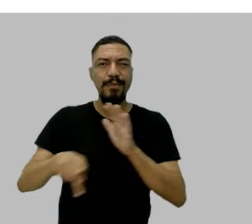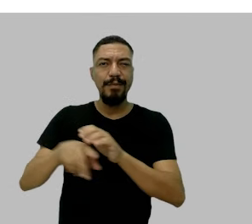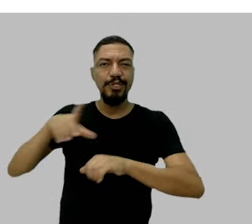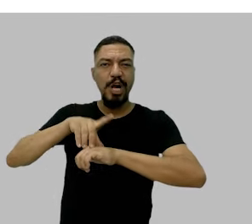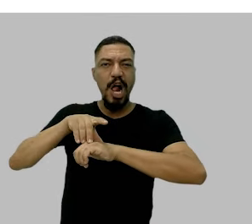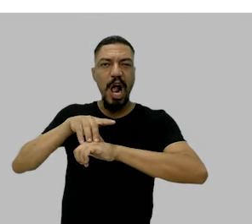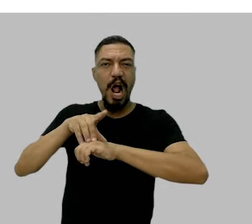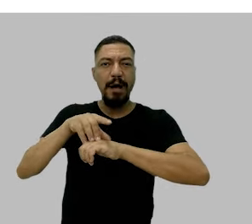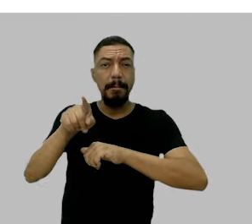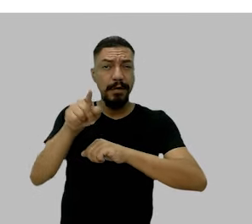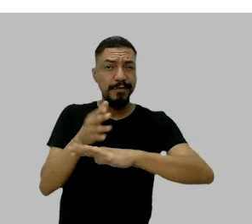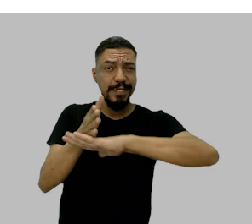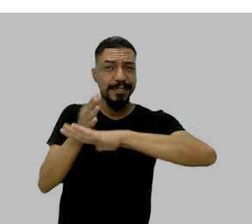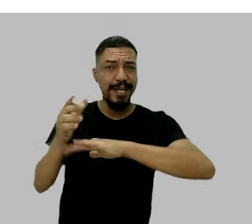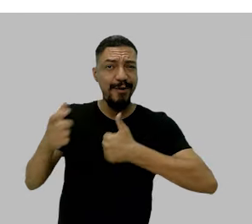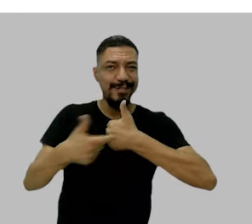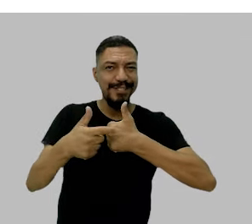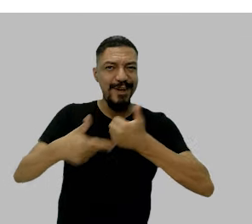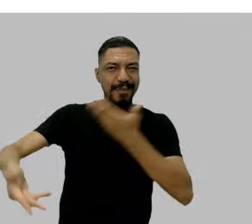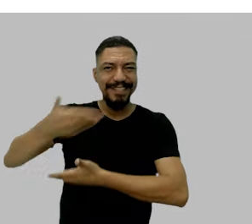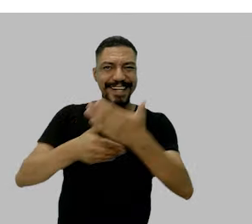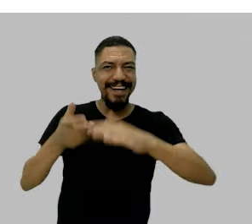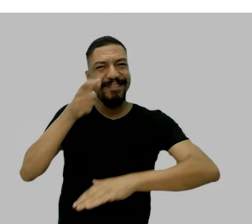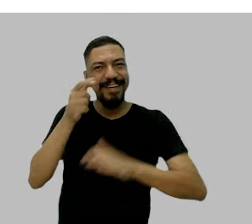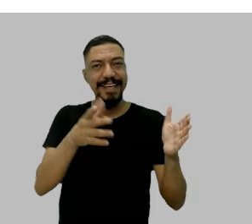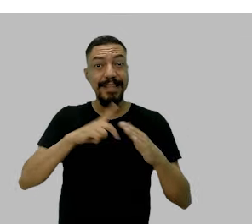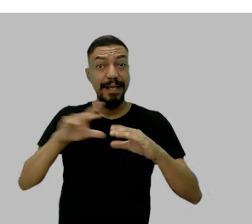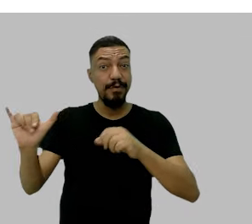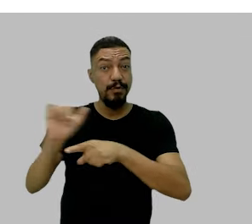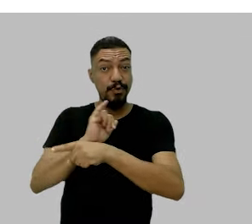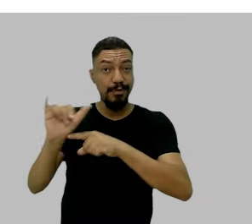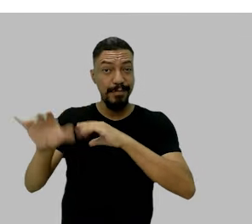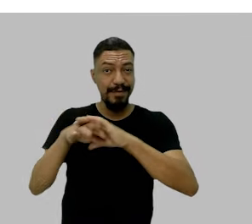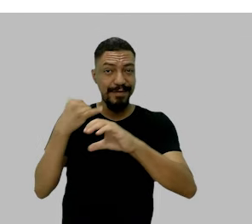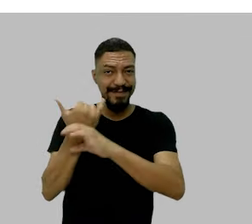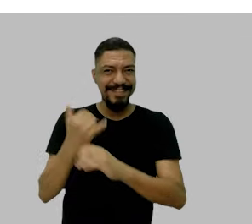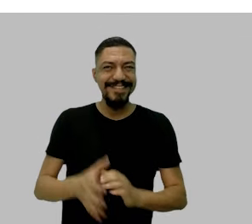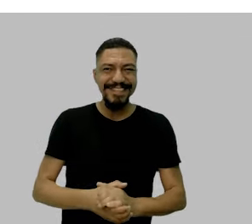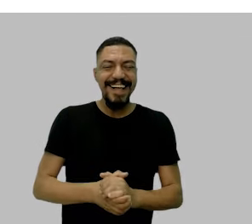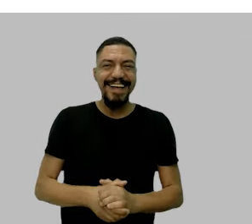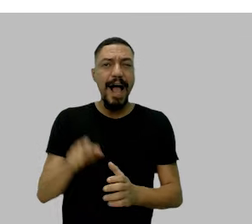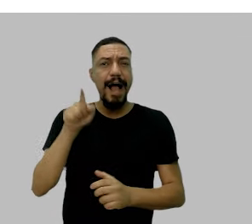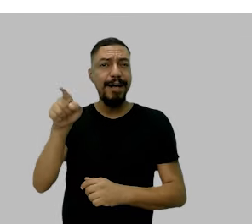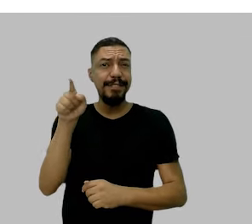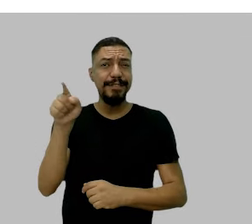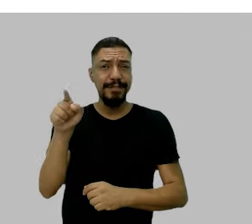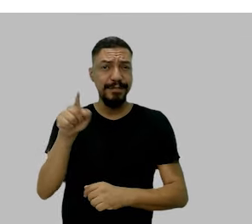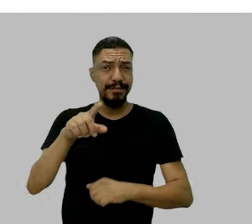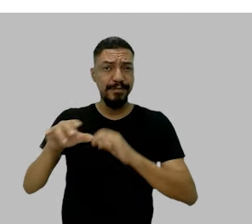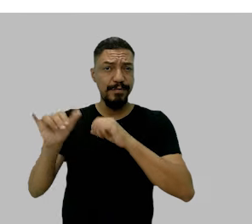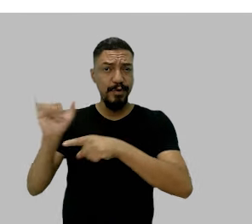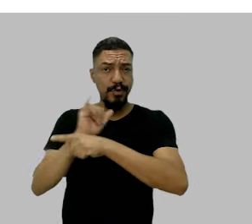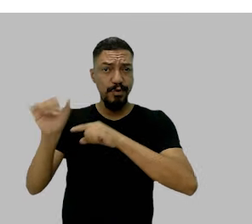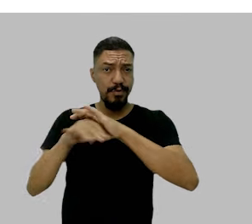compartilham, acessem. Né? Tá no YouTube. E ali no nosso YouTube, assim, tem uma foto